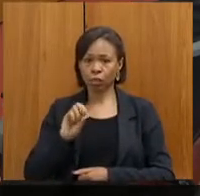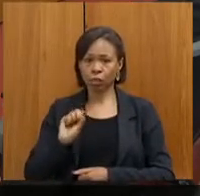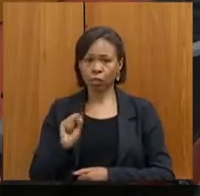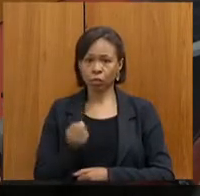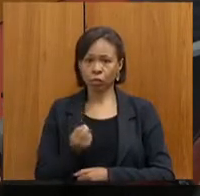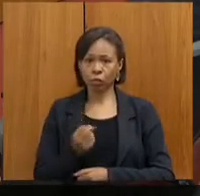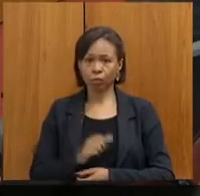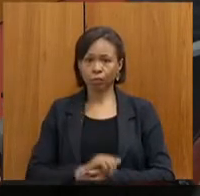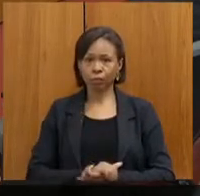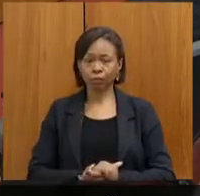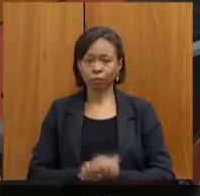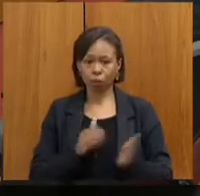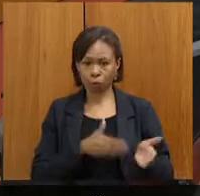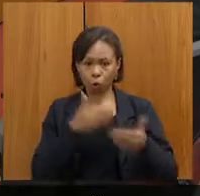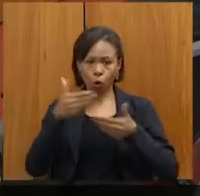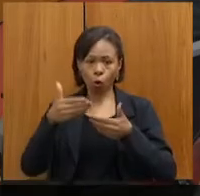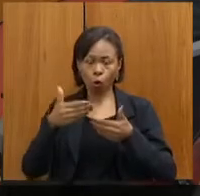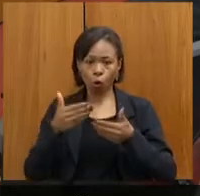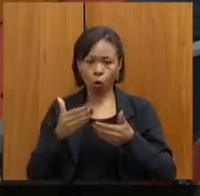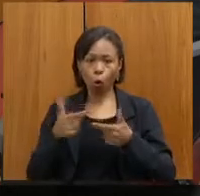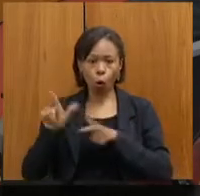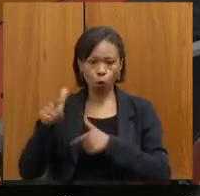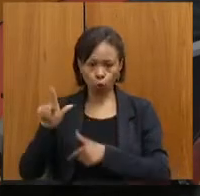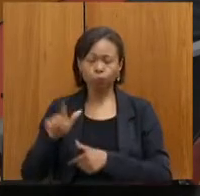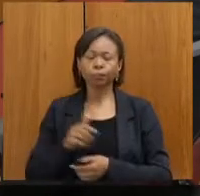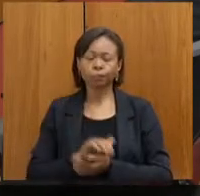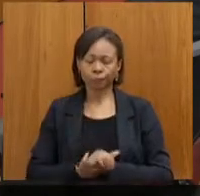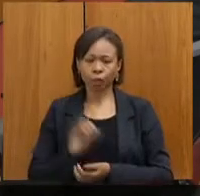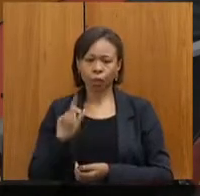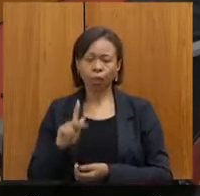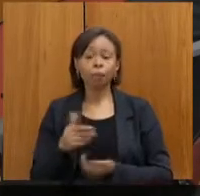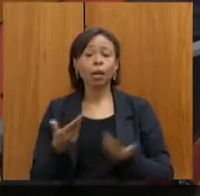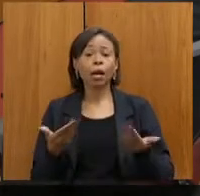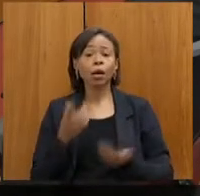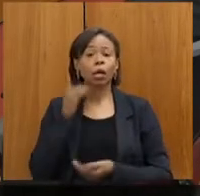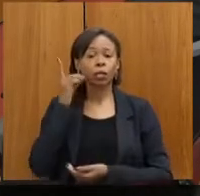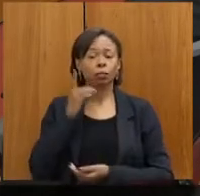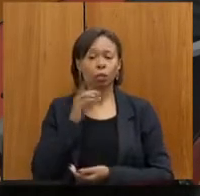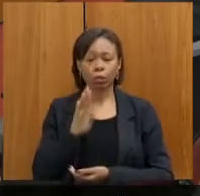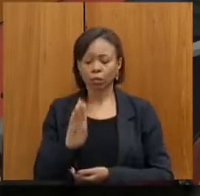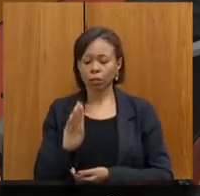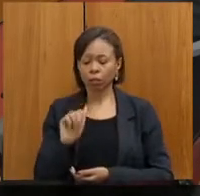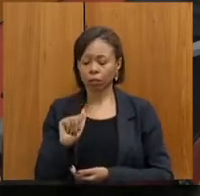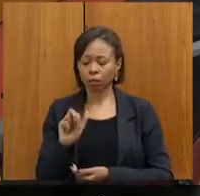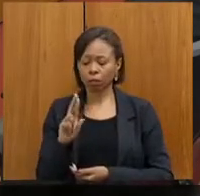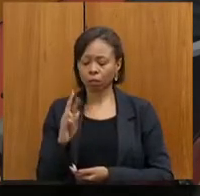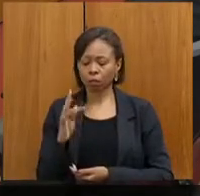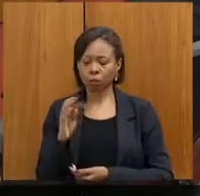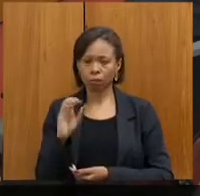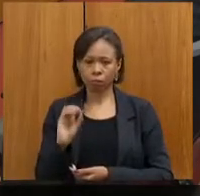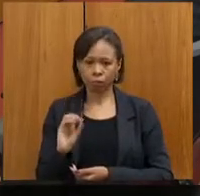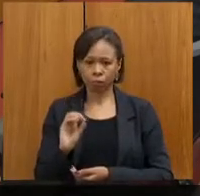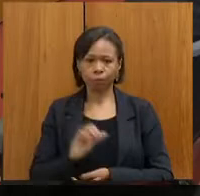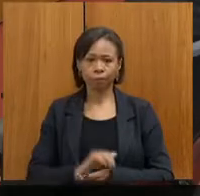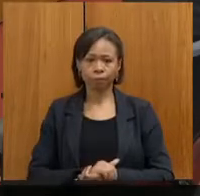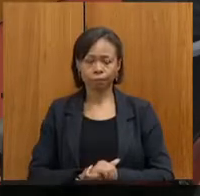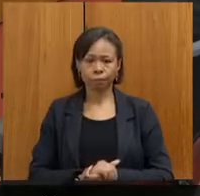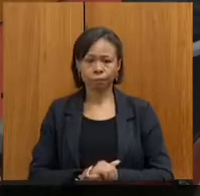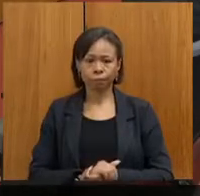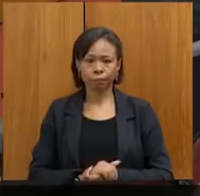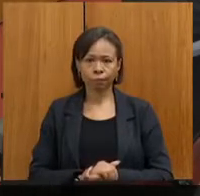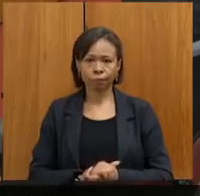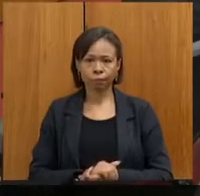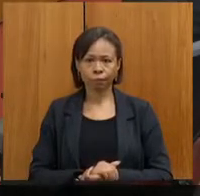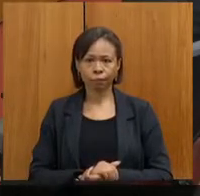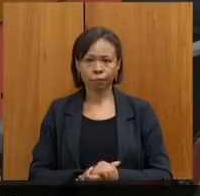e passa para frente tá o deputado bastou um e obrigado